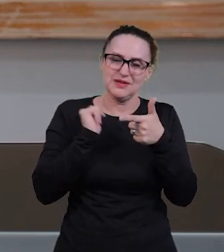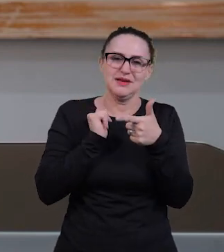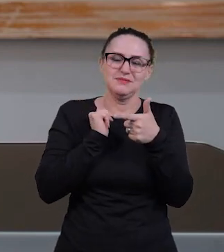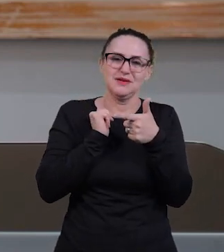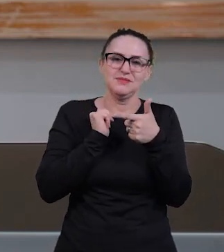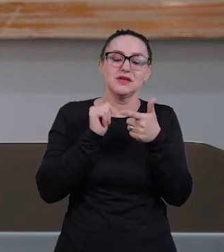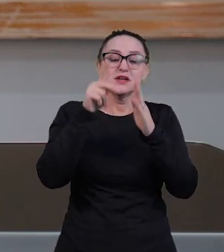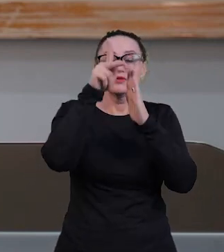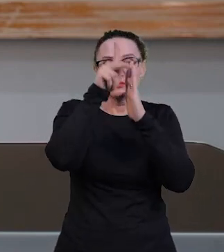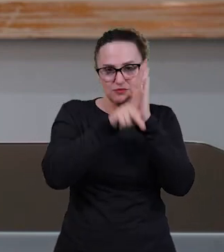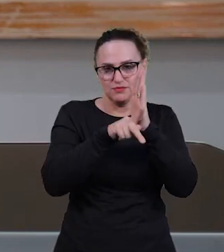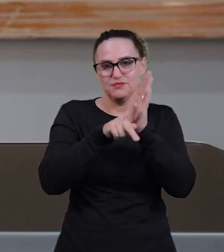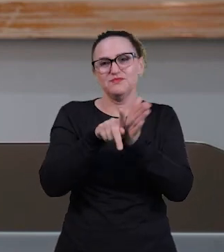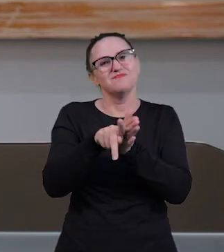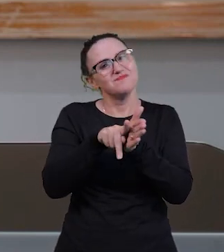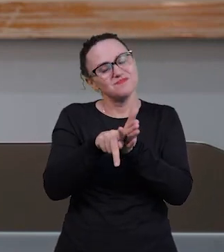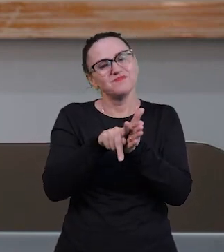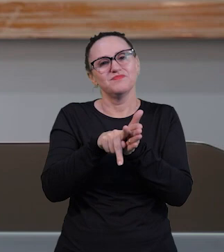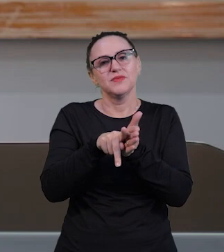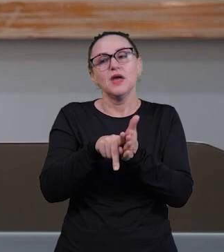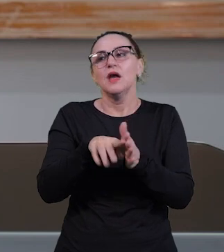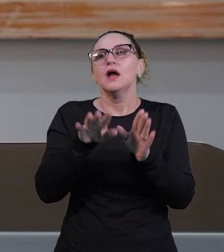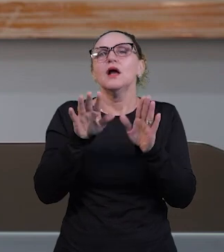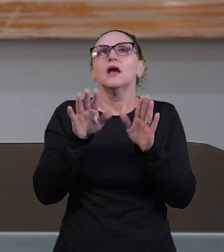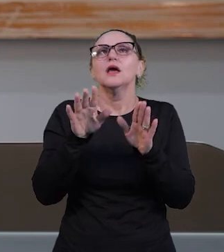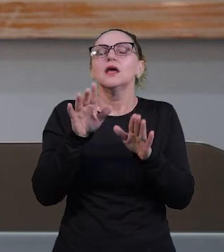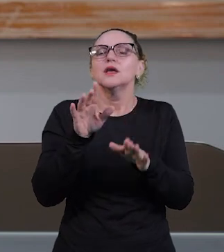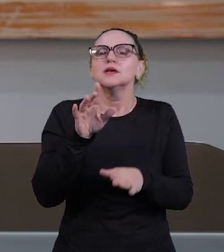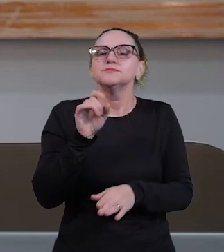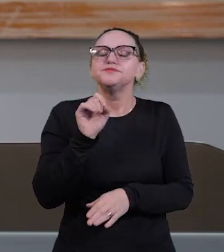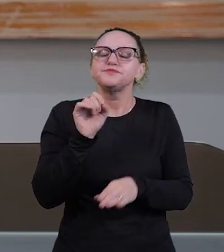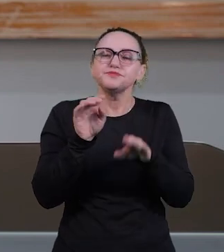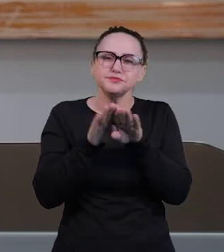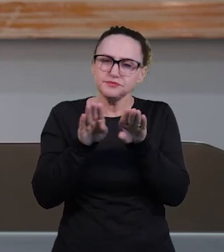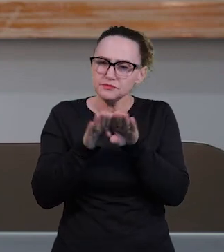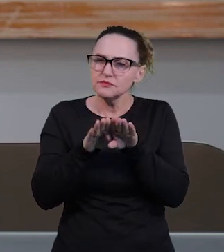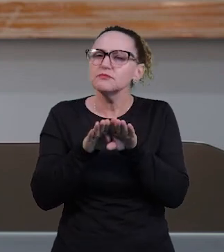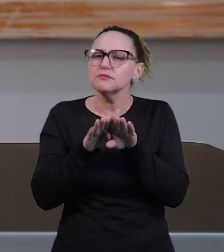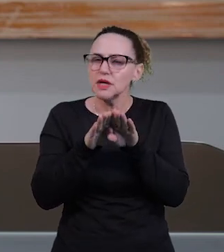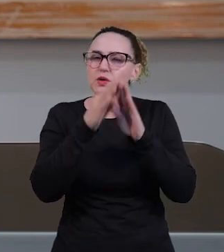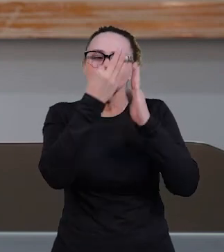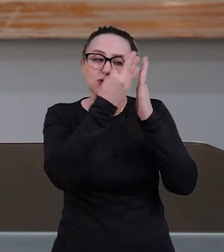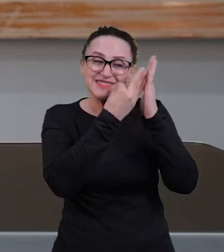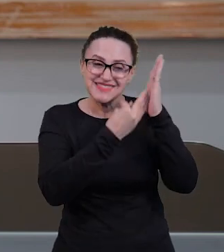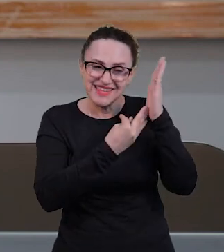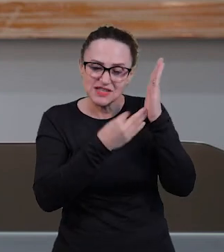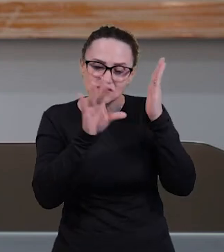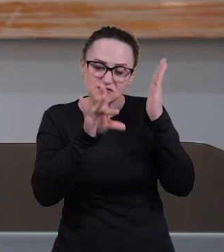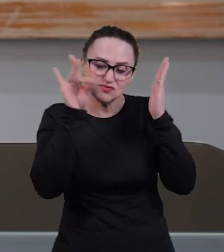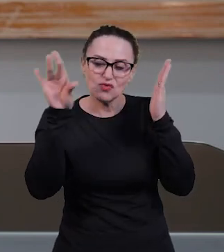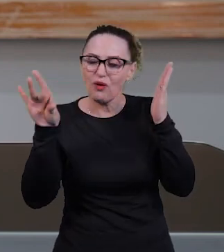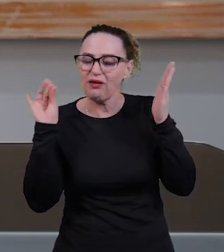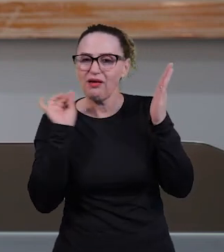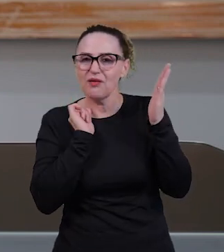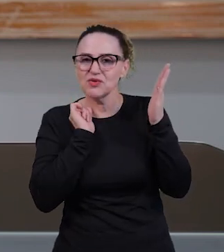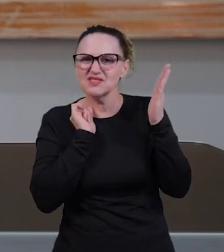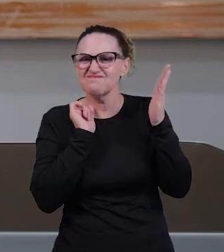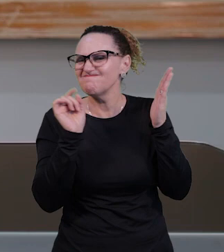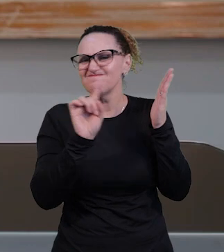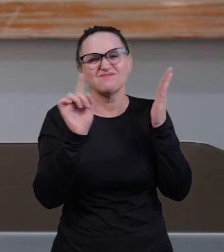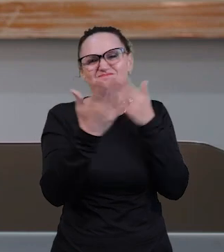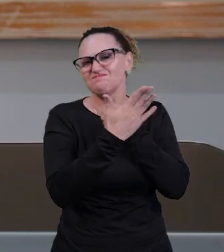do projeto de pesquisa. E muitas vezes, os textos que fazemos a seleção não nos